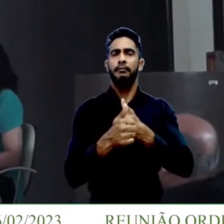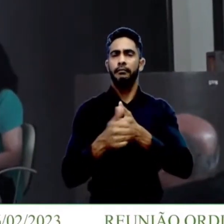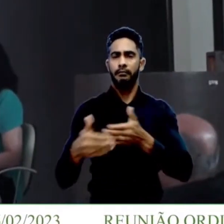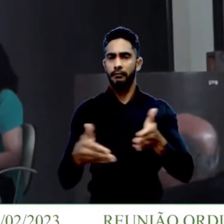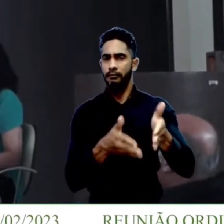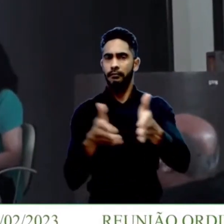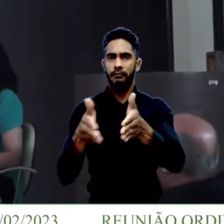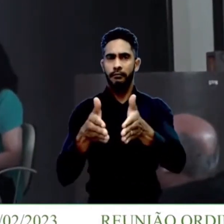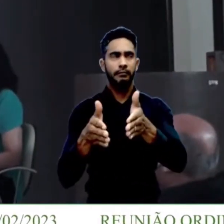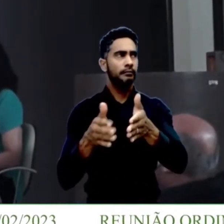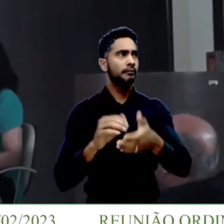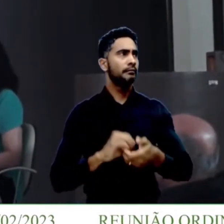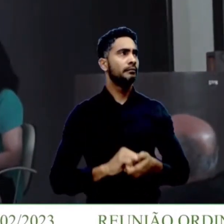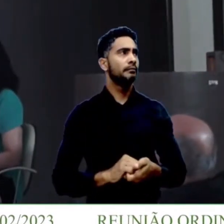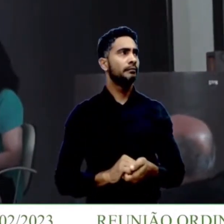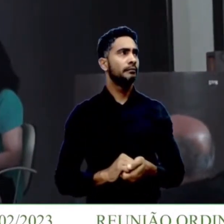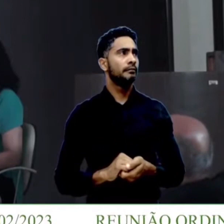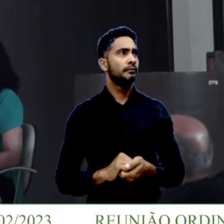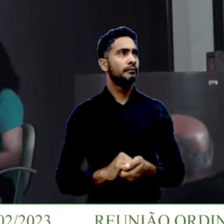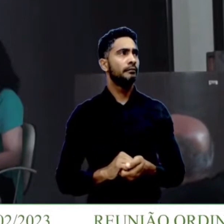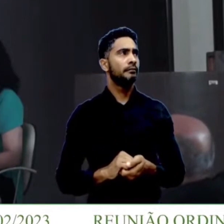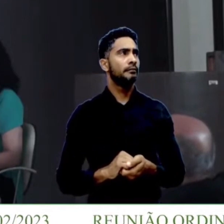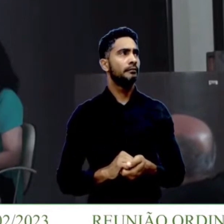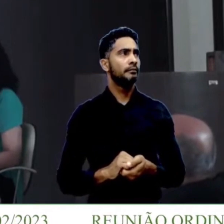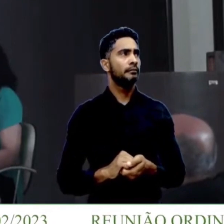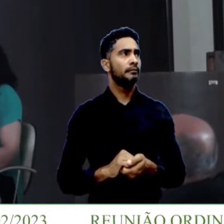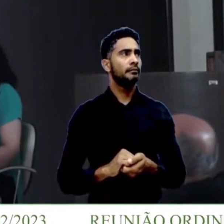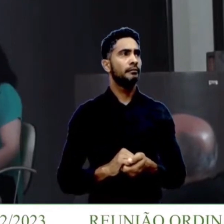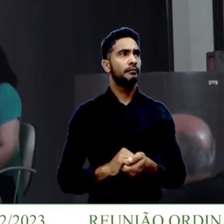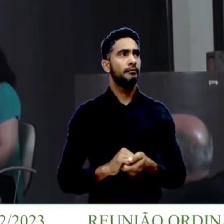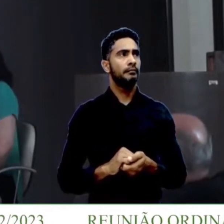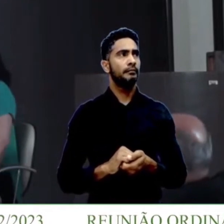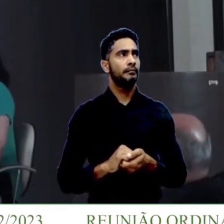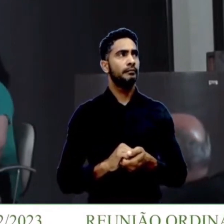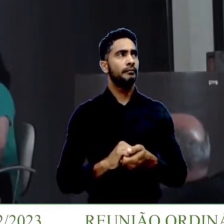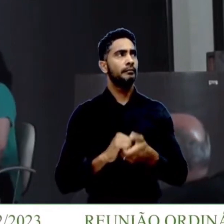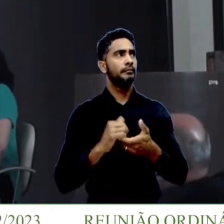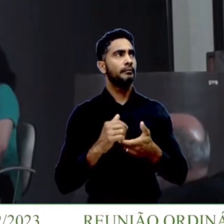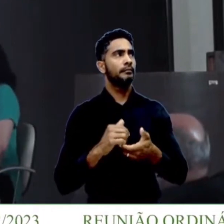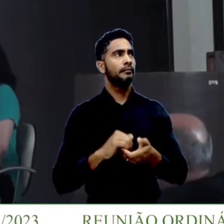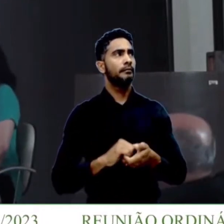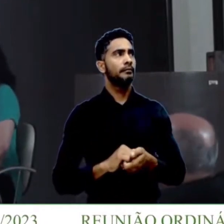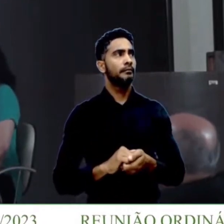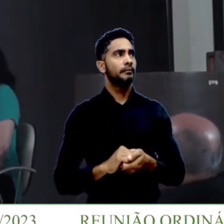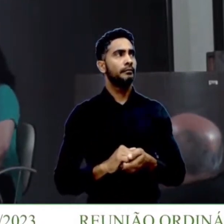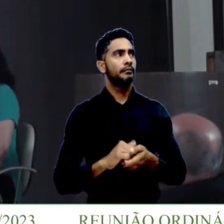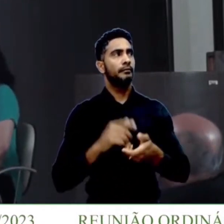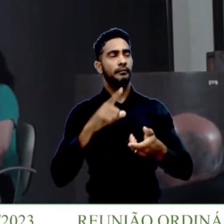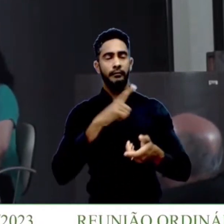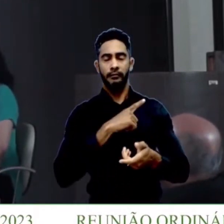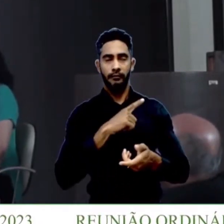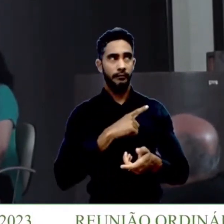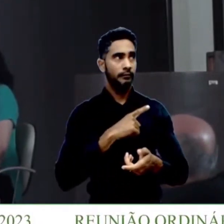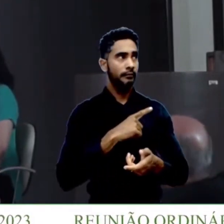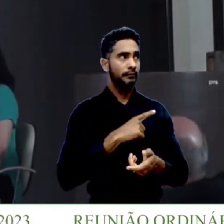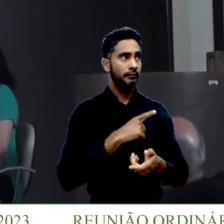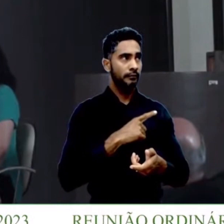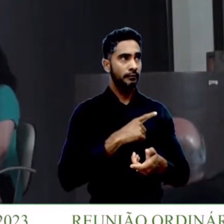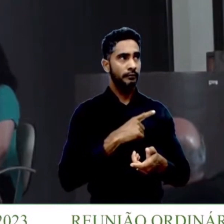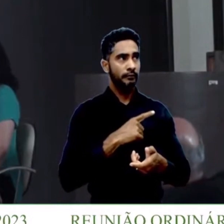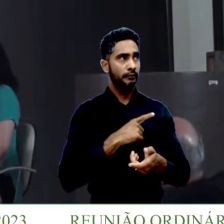Irrigação, a margem esquerda. Aliás, a direita, a CIEG, que está à esquerda. E aqui nós não vamos parar